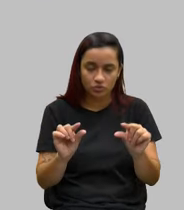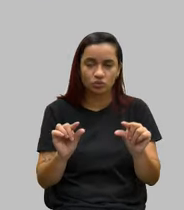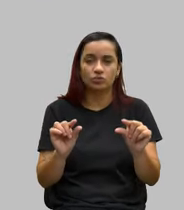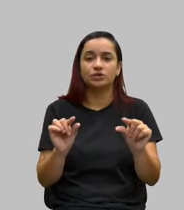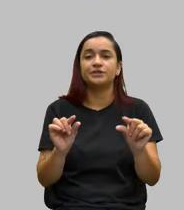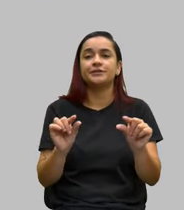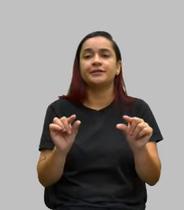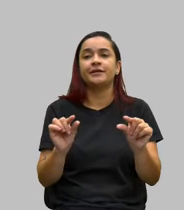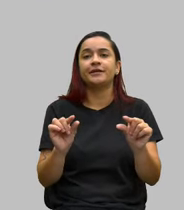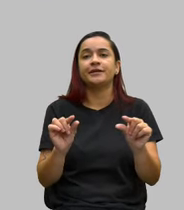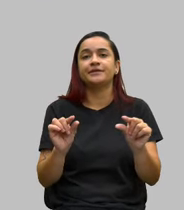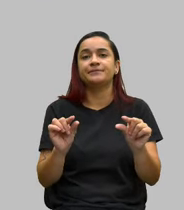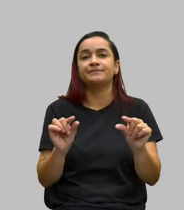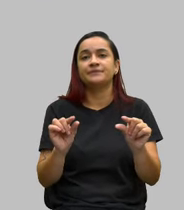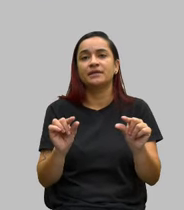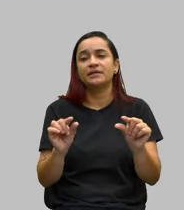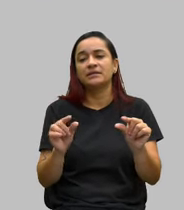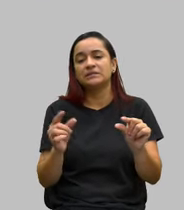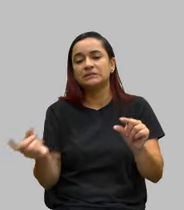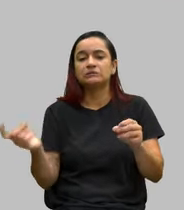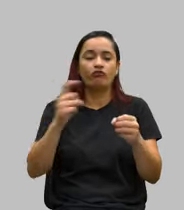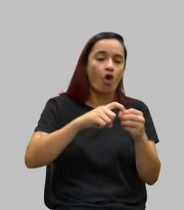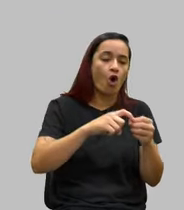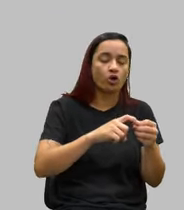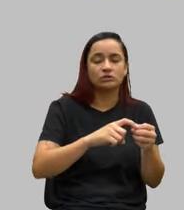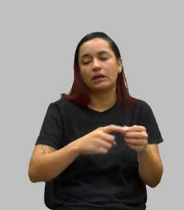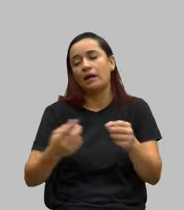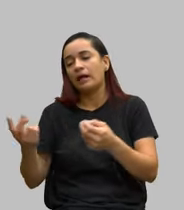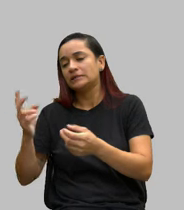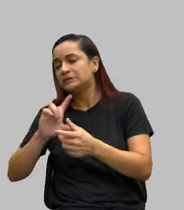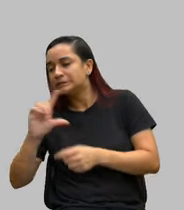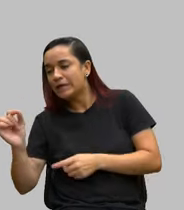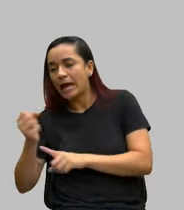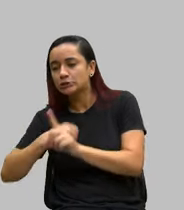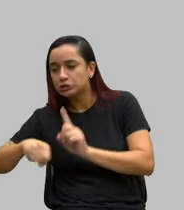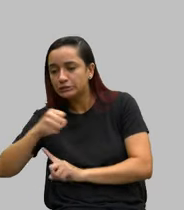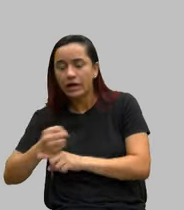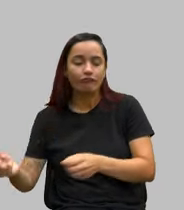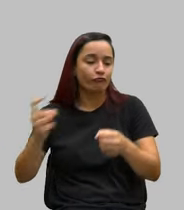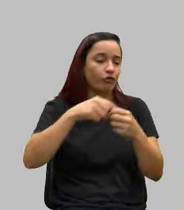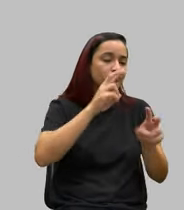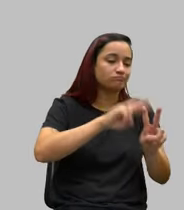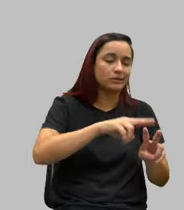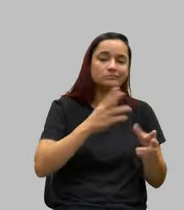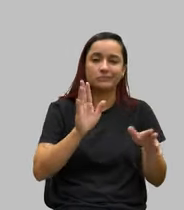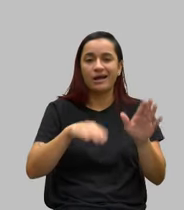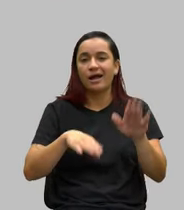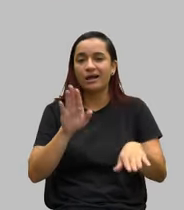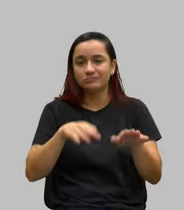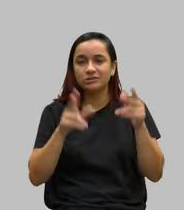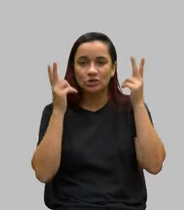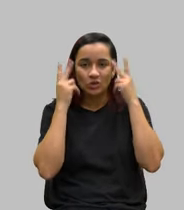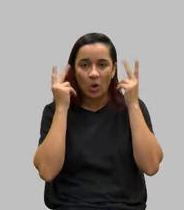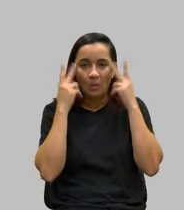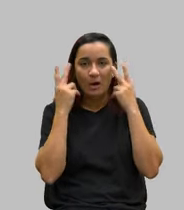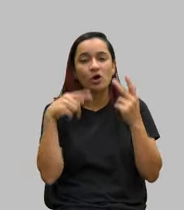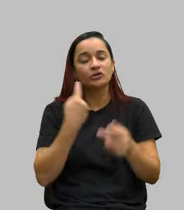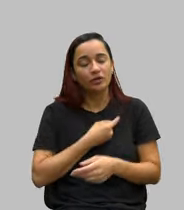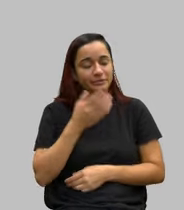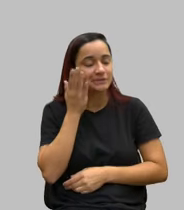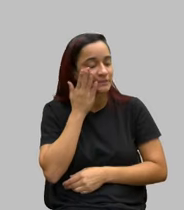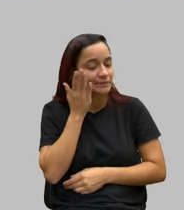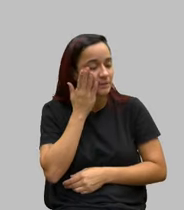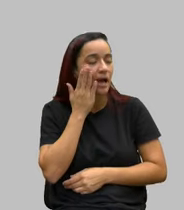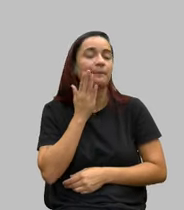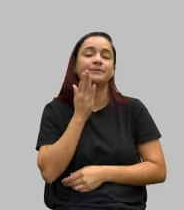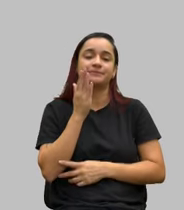a essa saída e volta desses presos né que que normalmente passam pela pac a gente sabe que